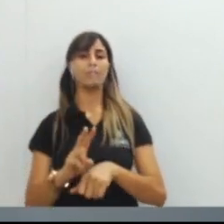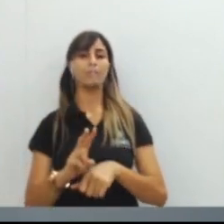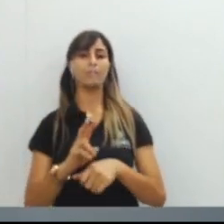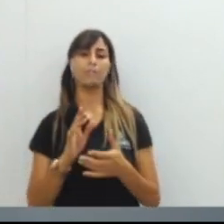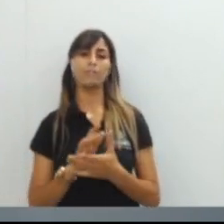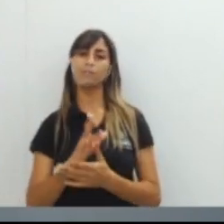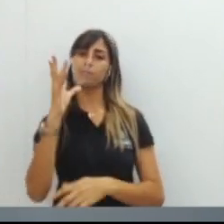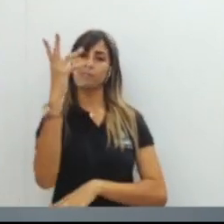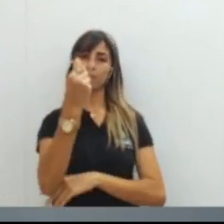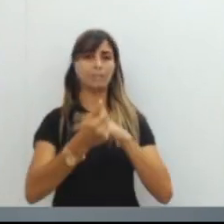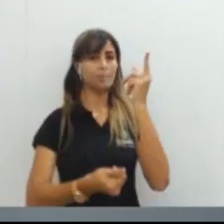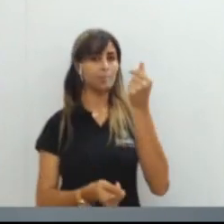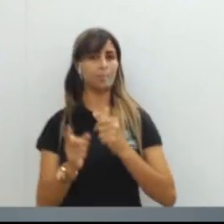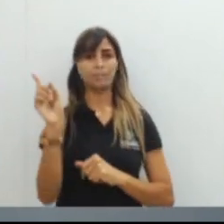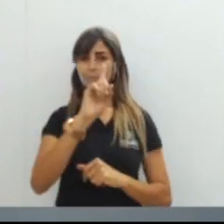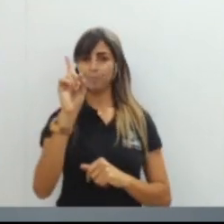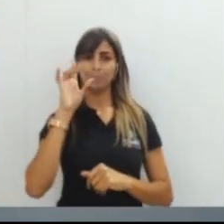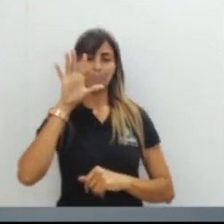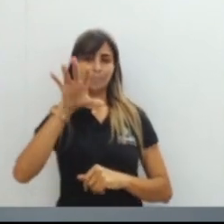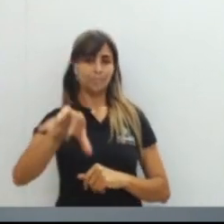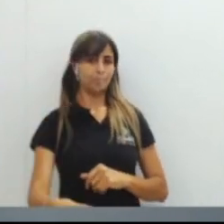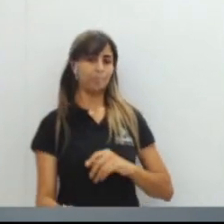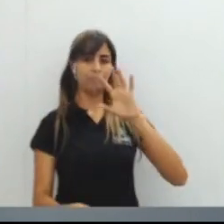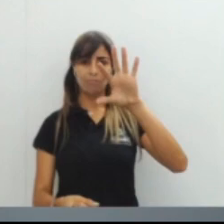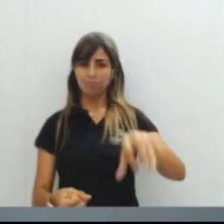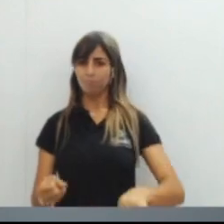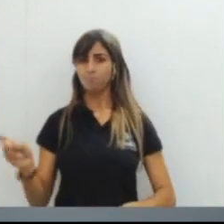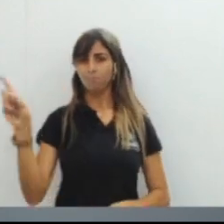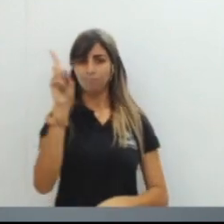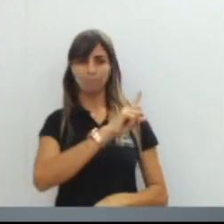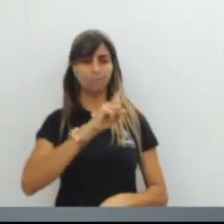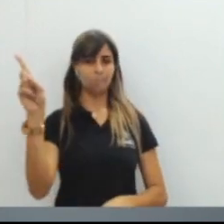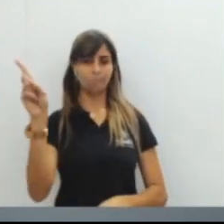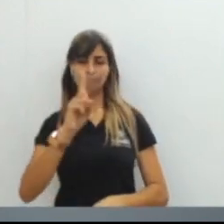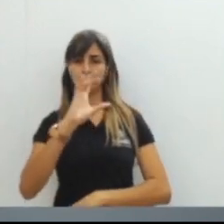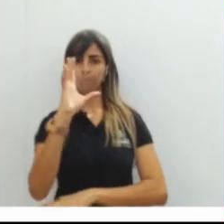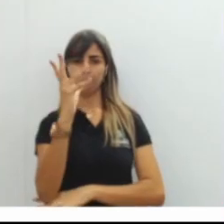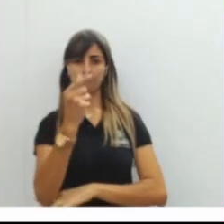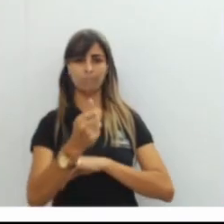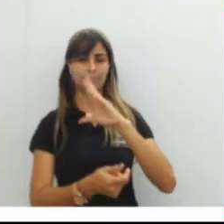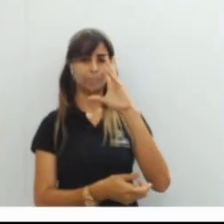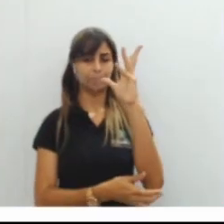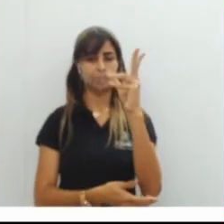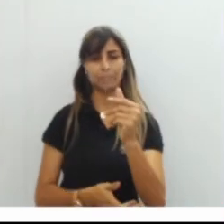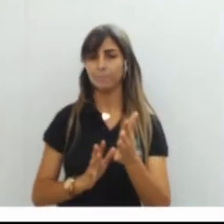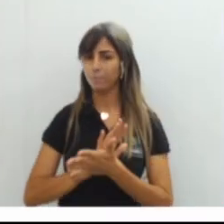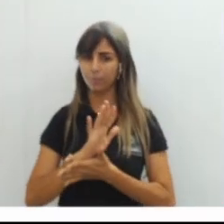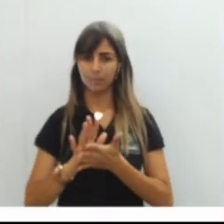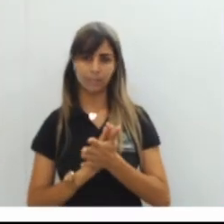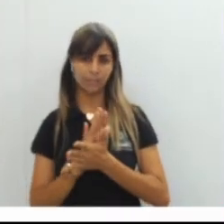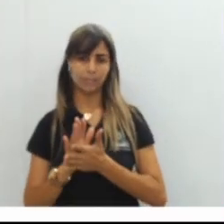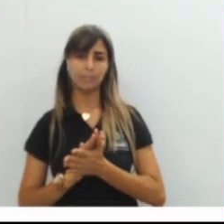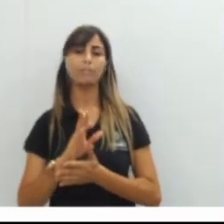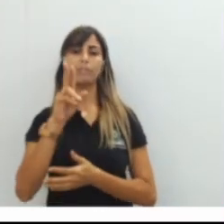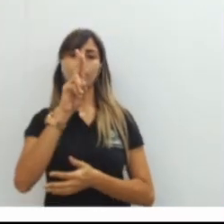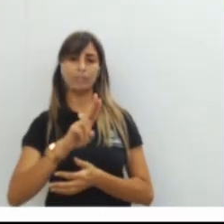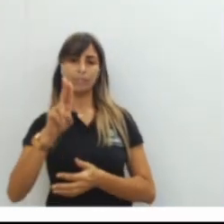que a gente não pode mexer de jeito nenhum, certo? Não pode explorar nenhum recurso. E as unidades de